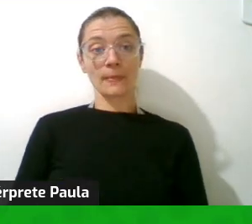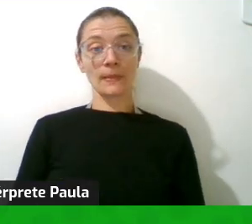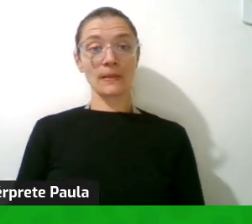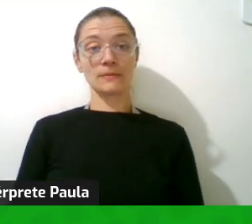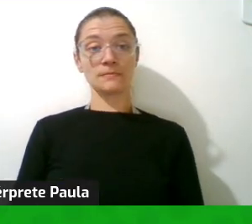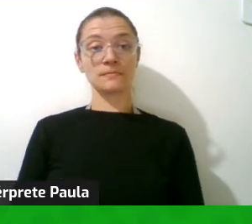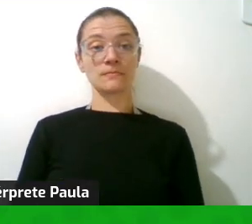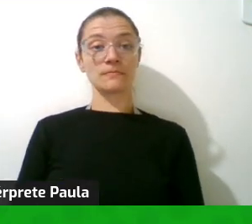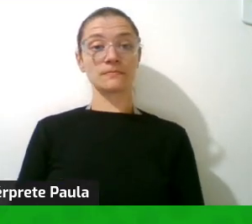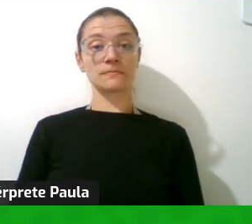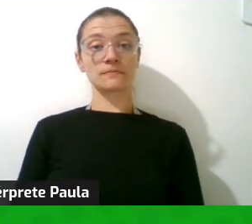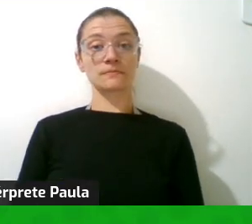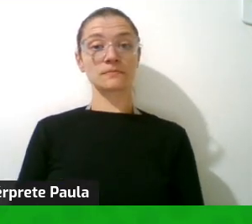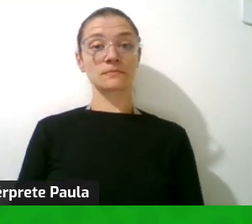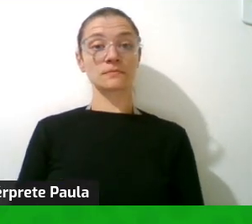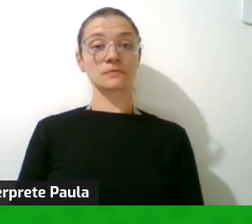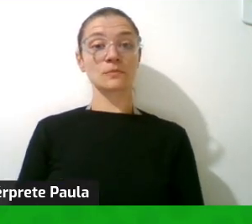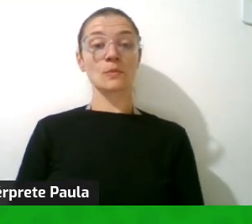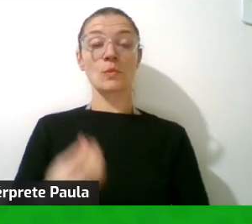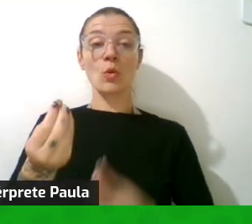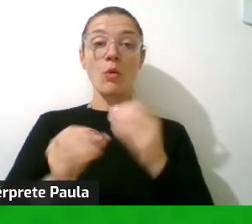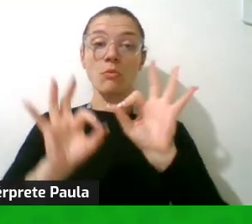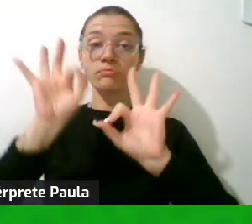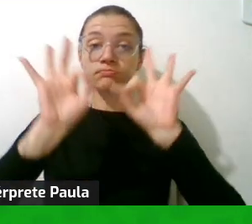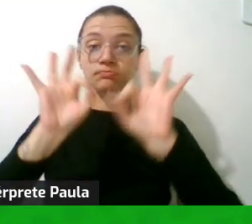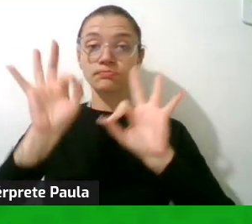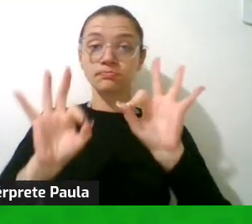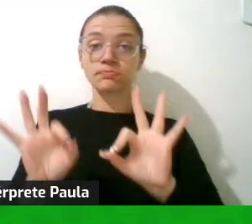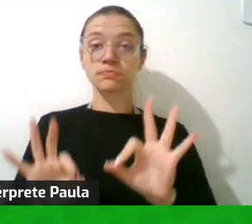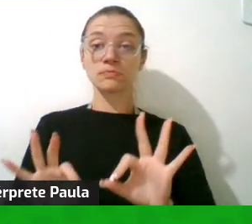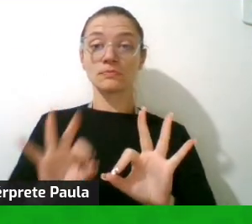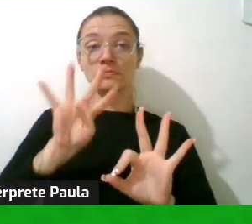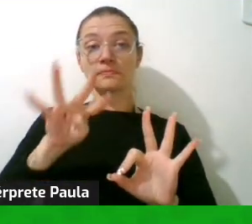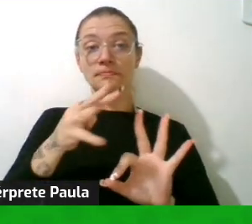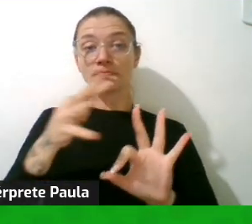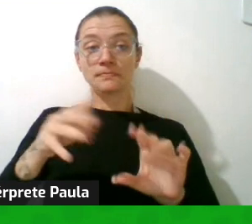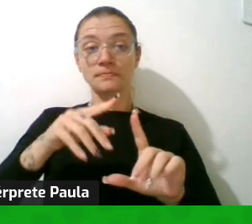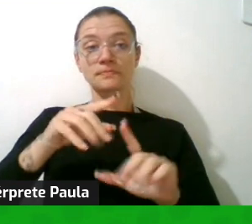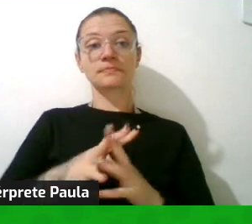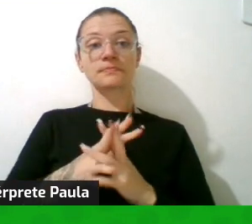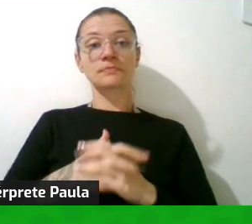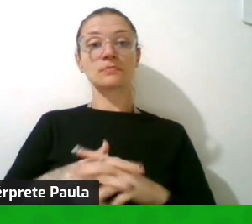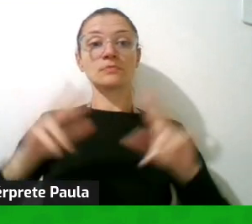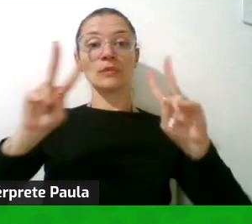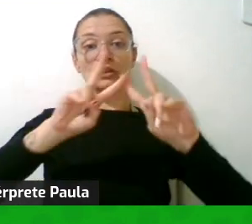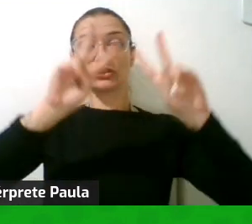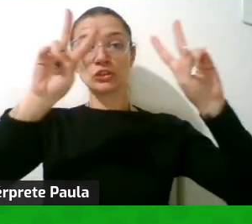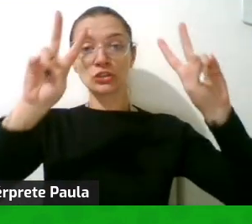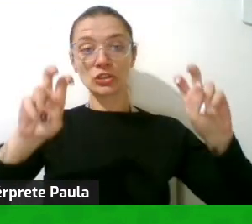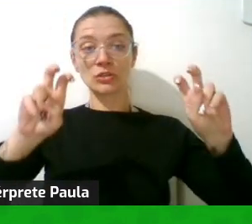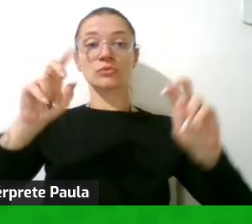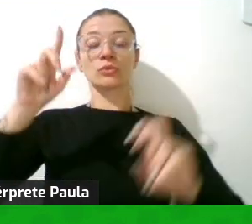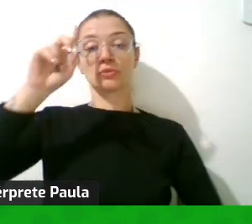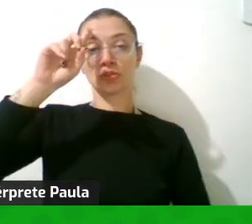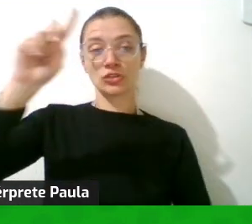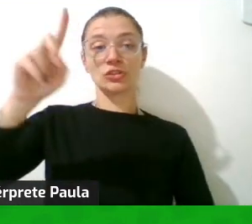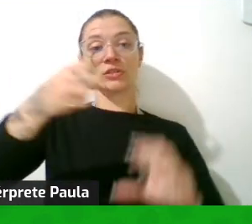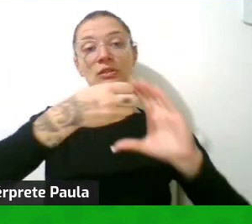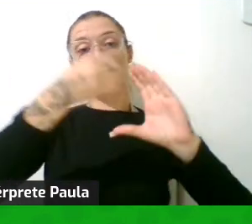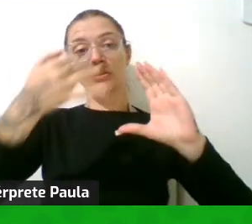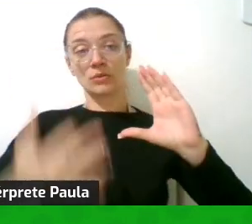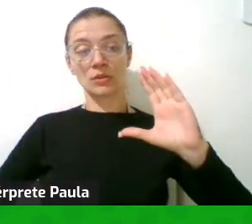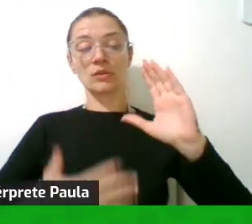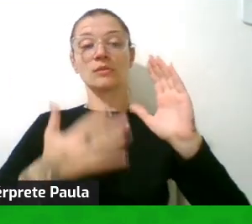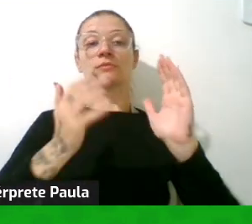E aqui como montar ali a nossa planilha de finanças, então a gente vai criar um título, na linha 1, escrever a data, descrição, categoria, lançar os